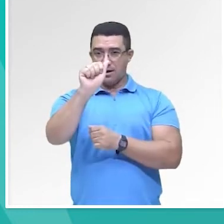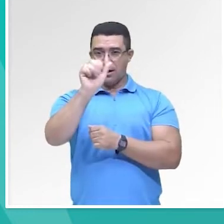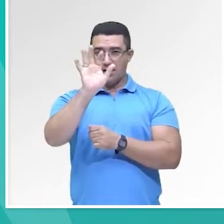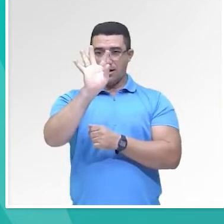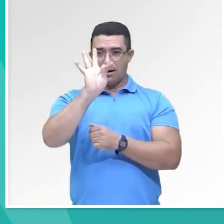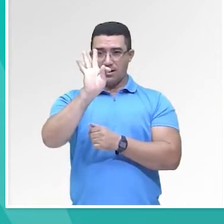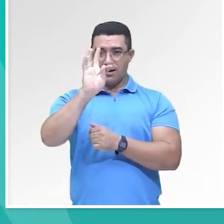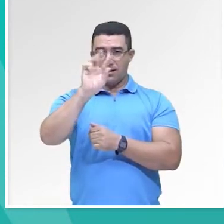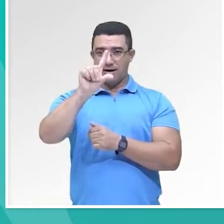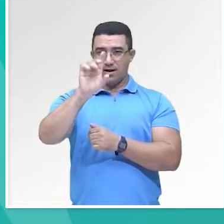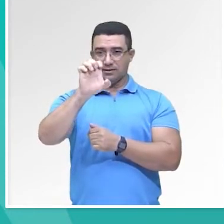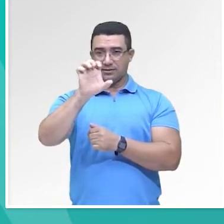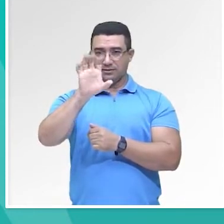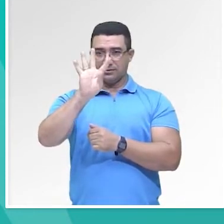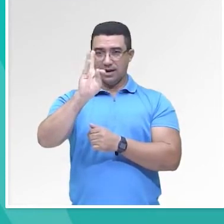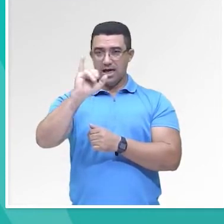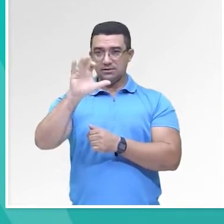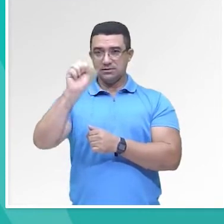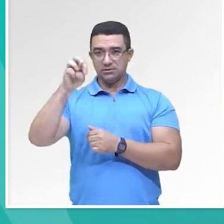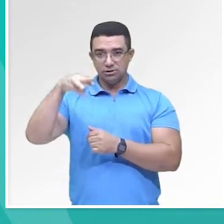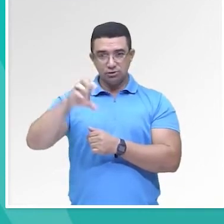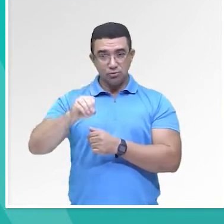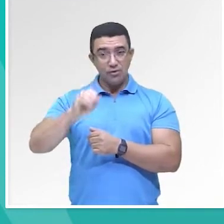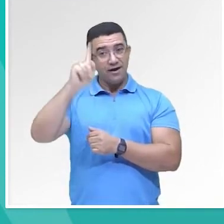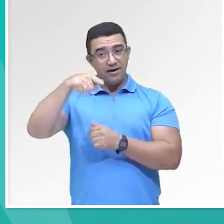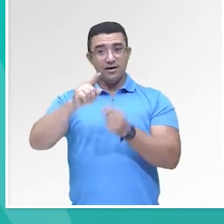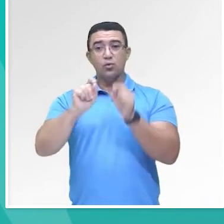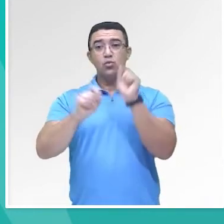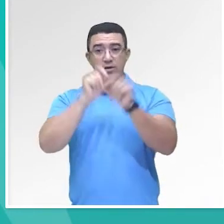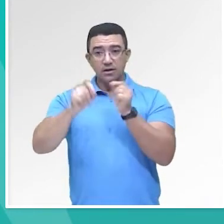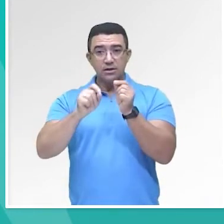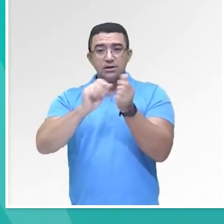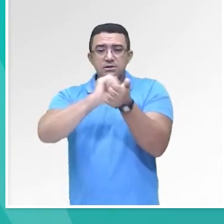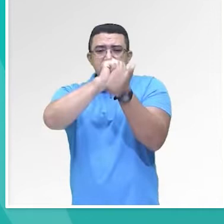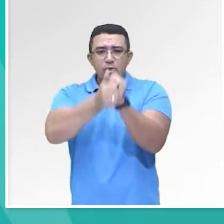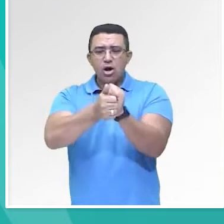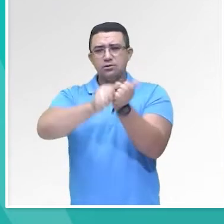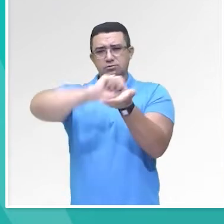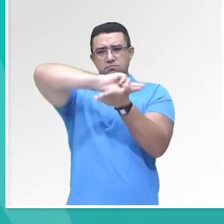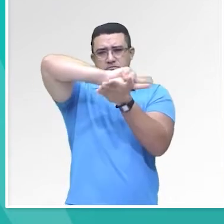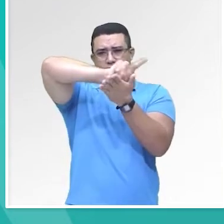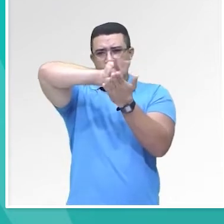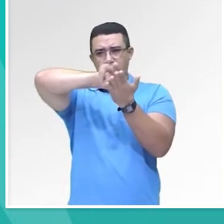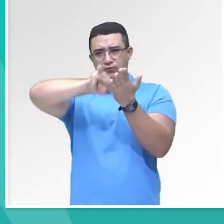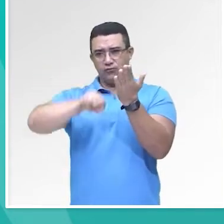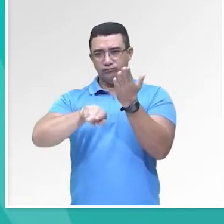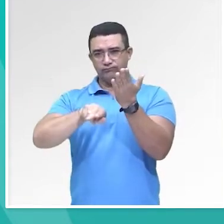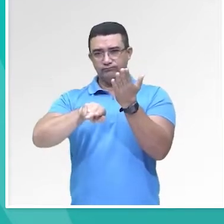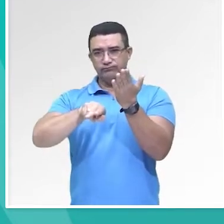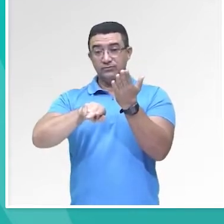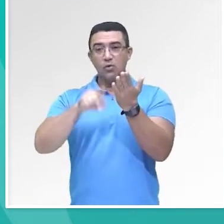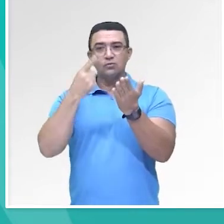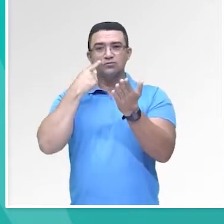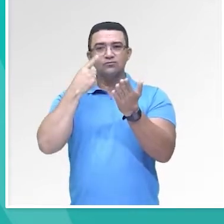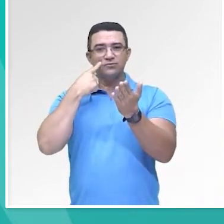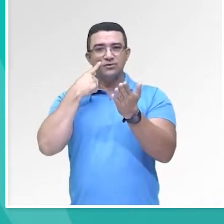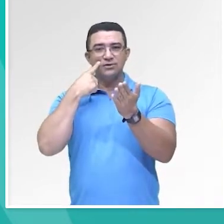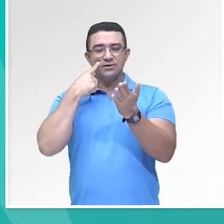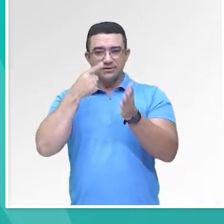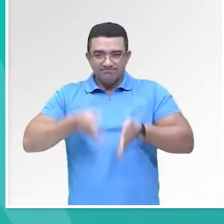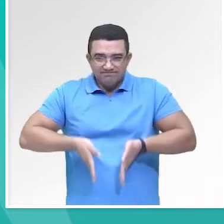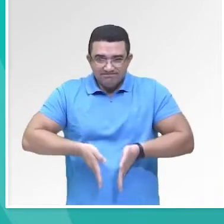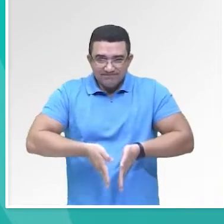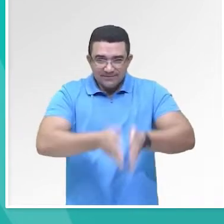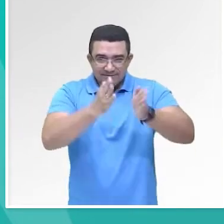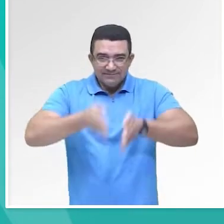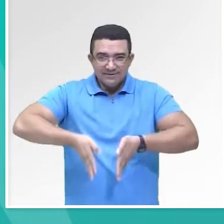nosso cenário. Nós estamos num estádio de atletismo. Eu estou aqui na minha raia já preparada